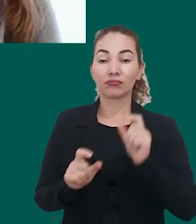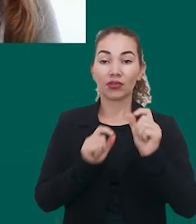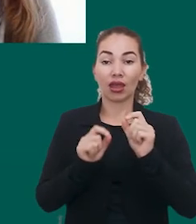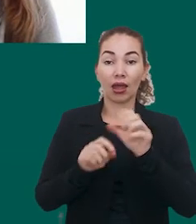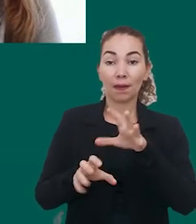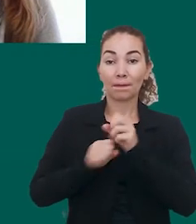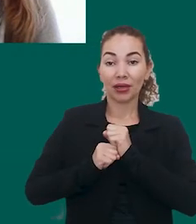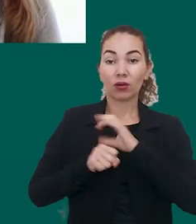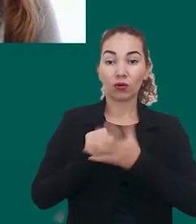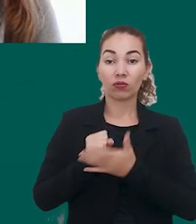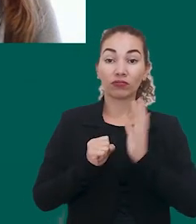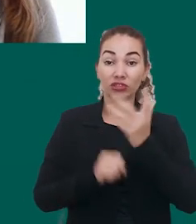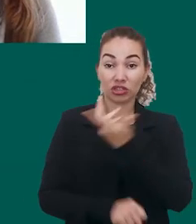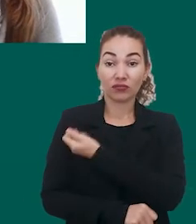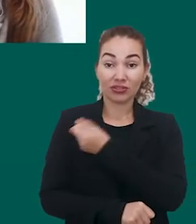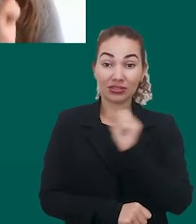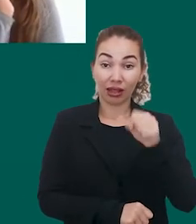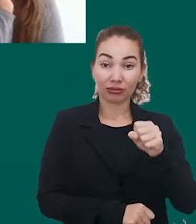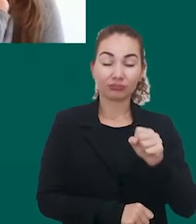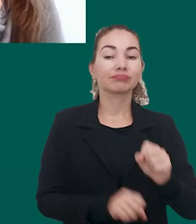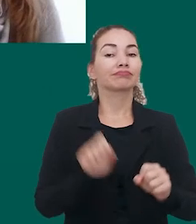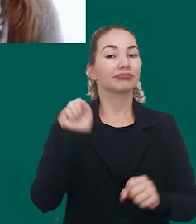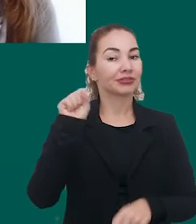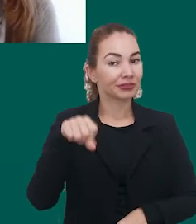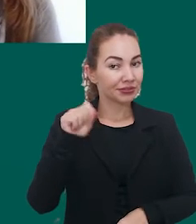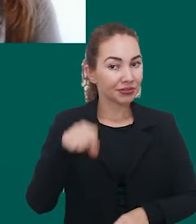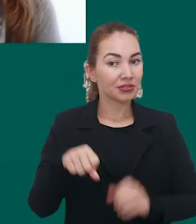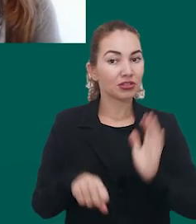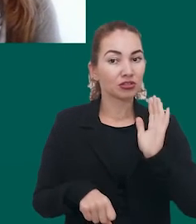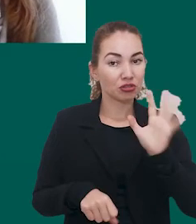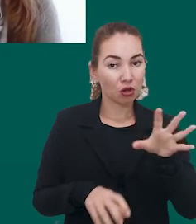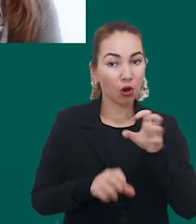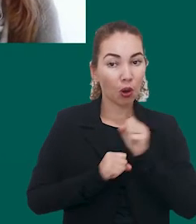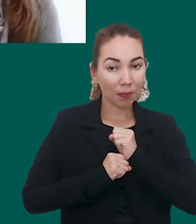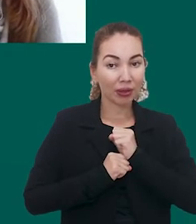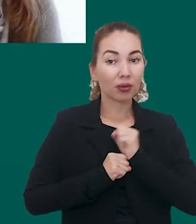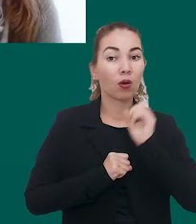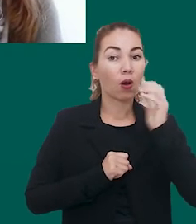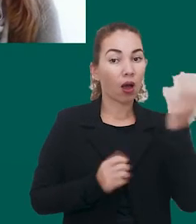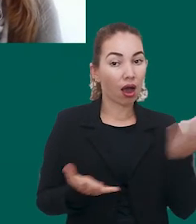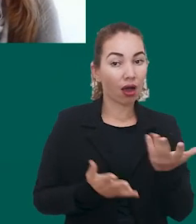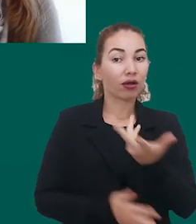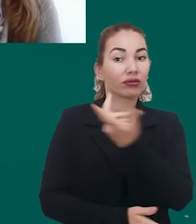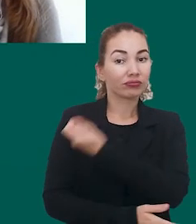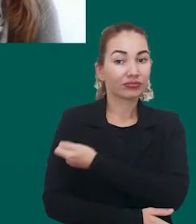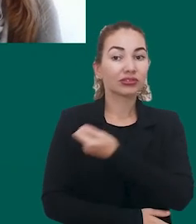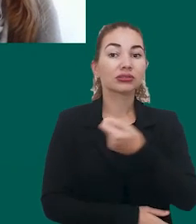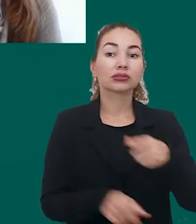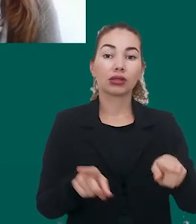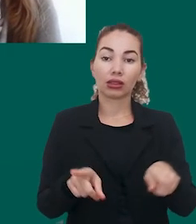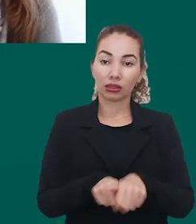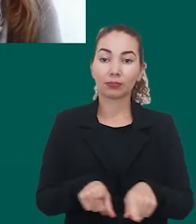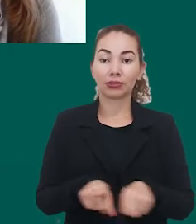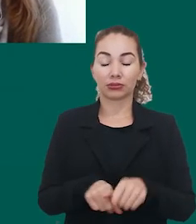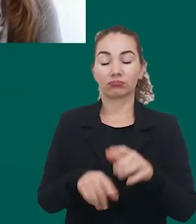vacinar? Sim, como eu mencionei, ter Covid não te livra de ter Covid novamente e a vacina é a melhor estratégia.